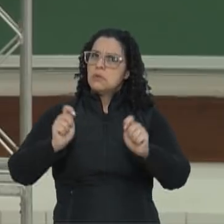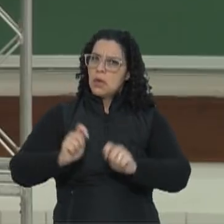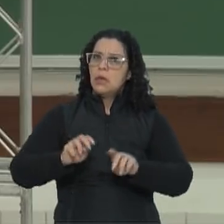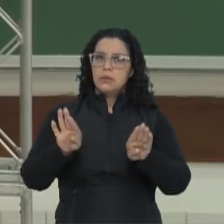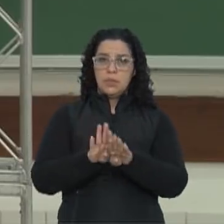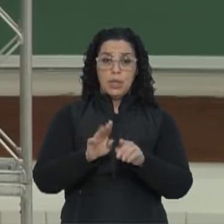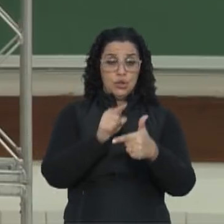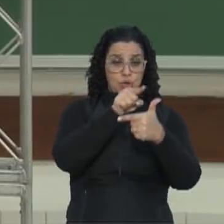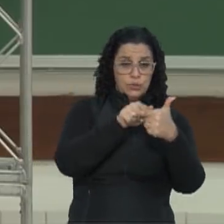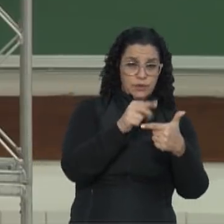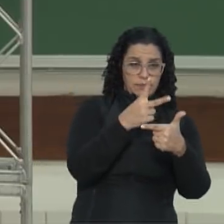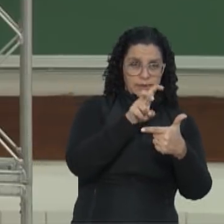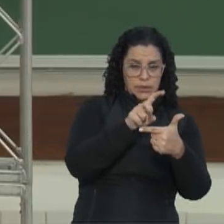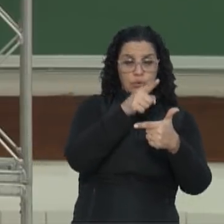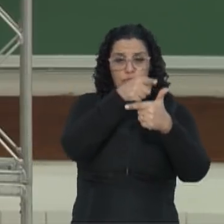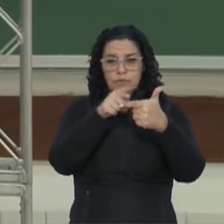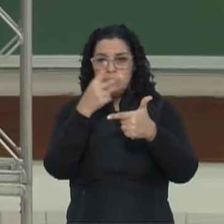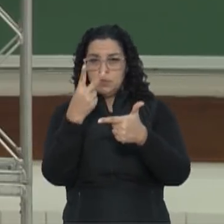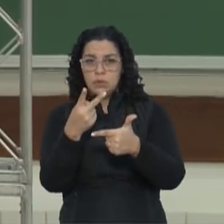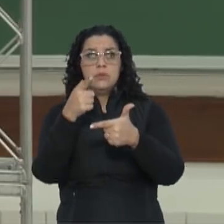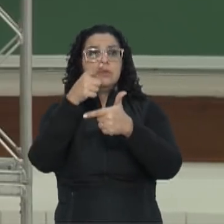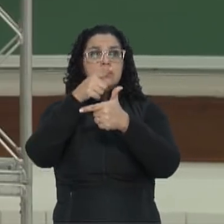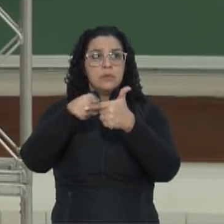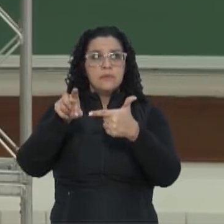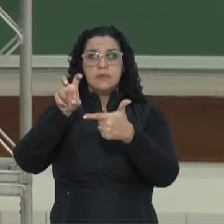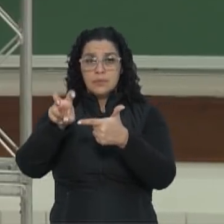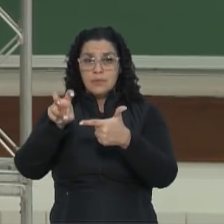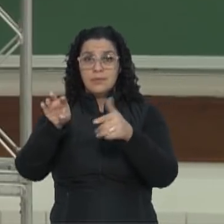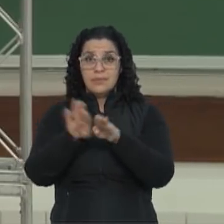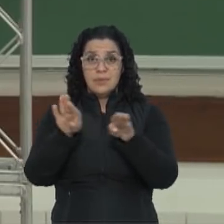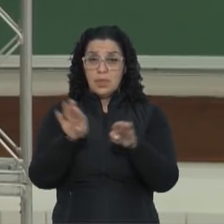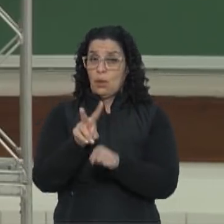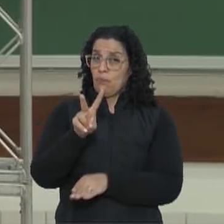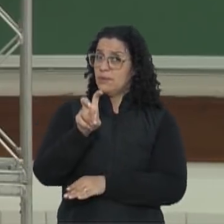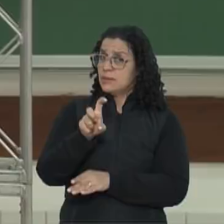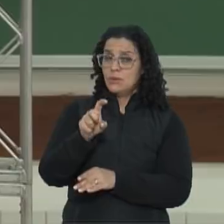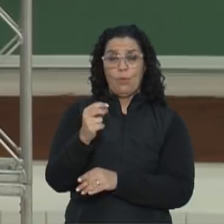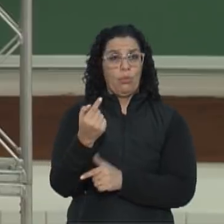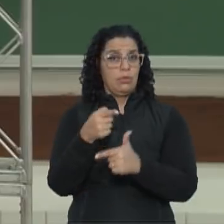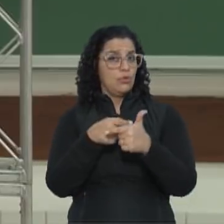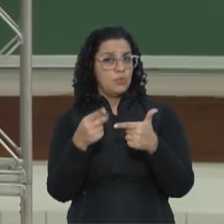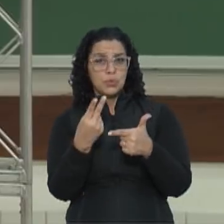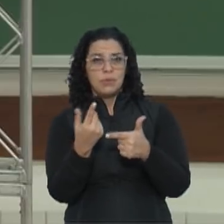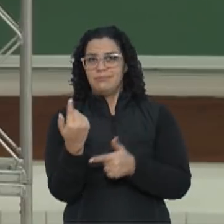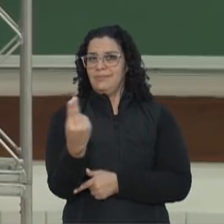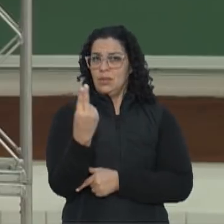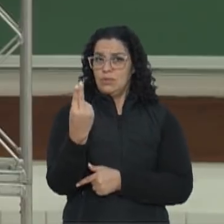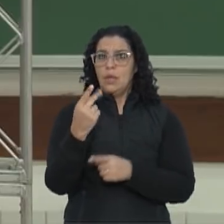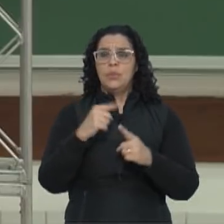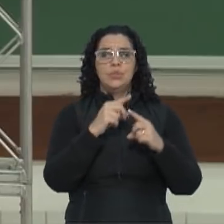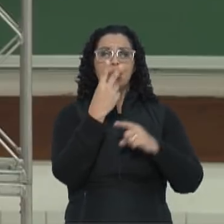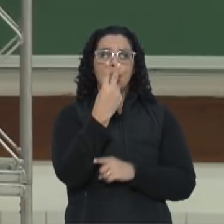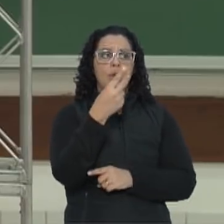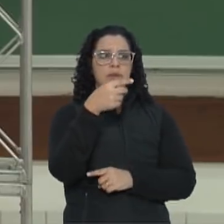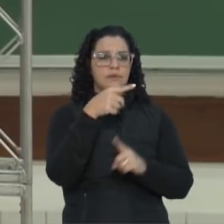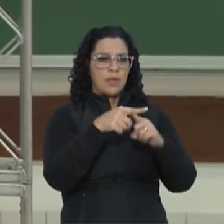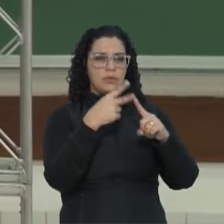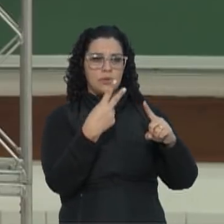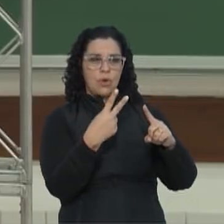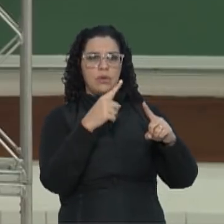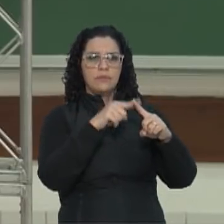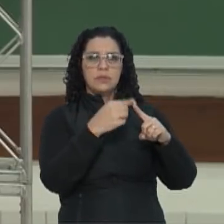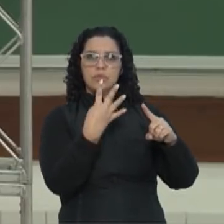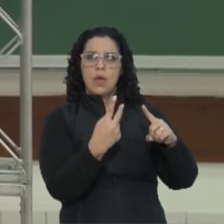múltiplo comum entre todos eles. Ou seja, o 25 não é múltiplo de 2. Se eu fizer a tabuada do 2 infinitamente, eu